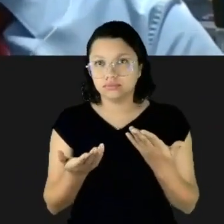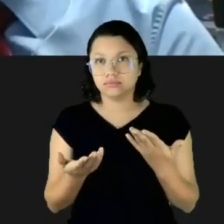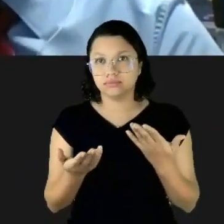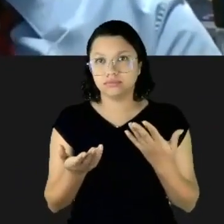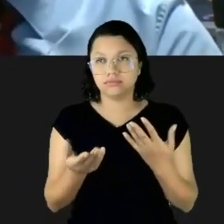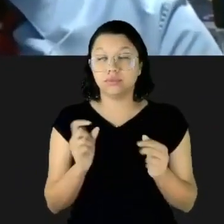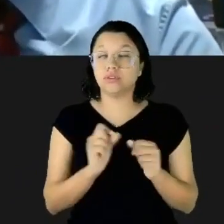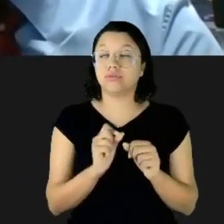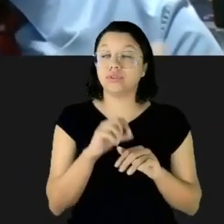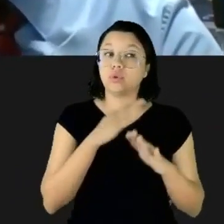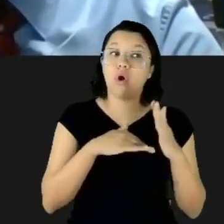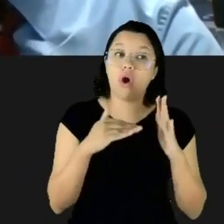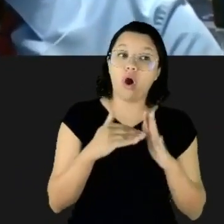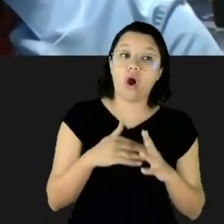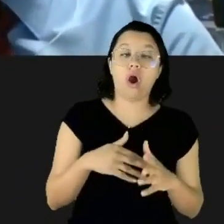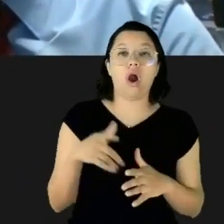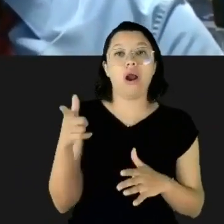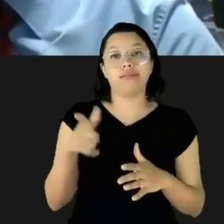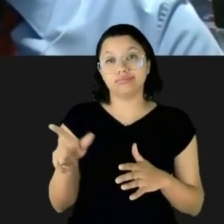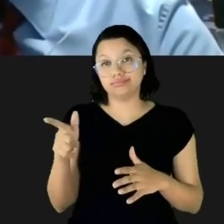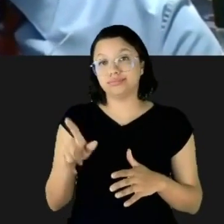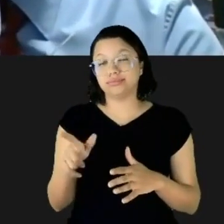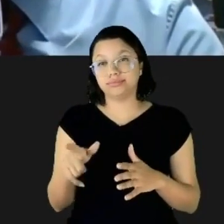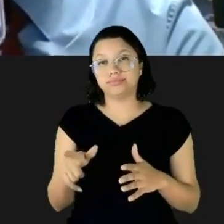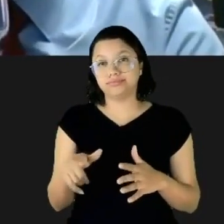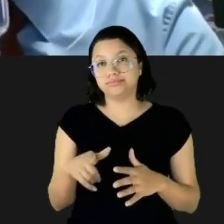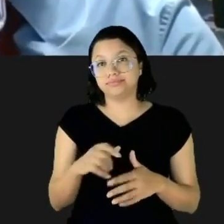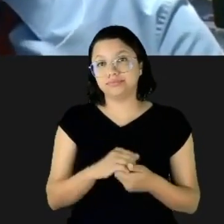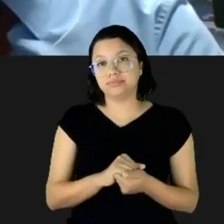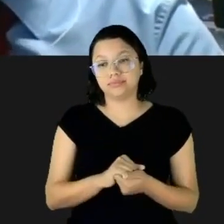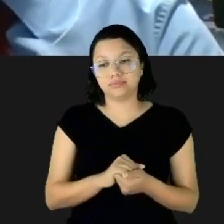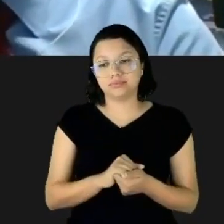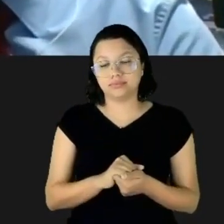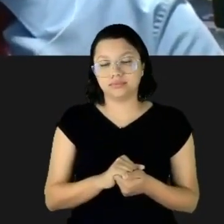fazer tudo de novo, coisas básicas.